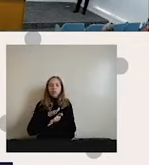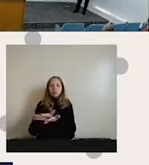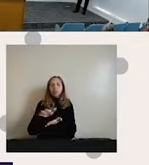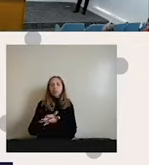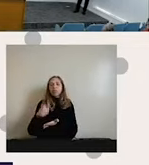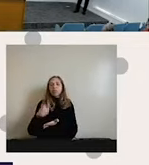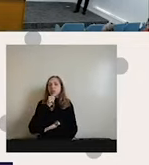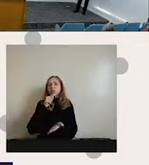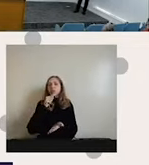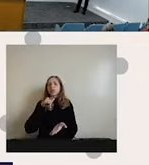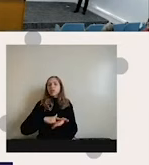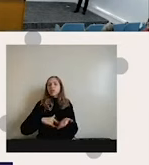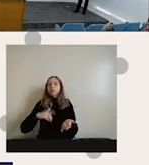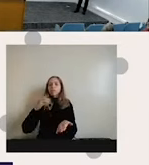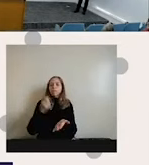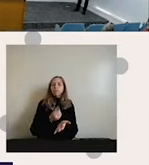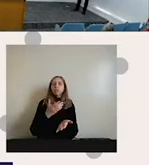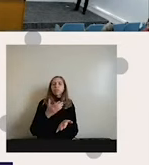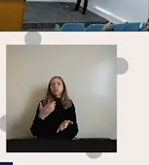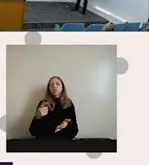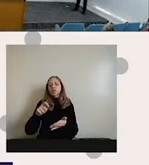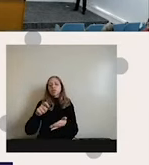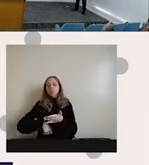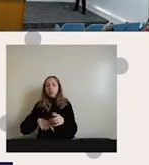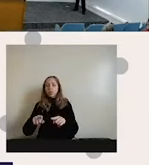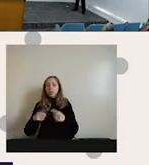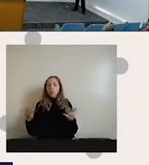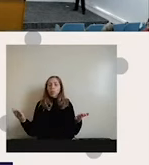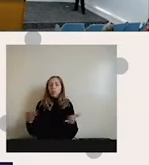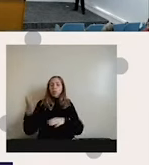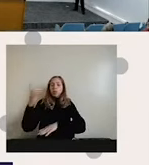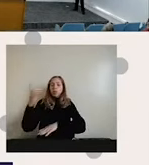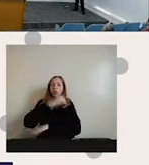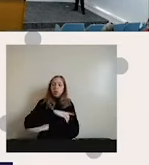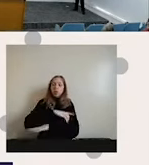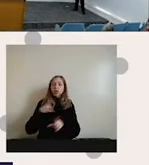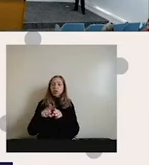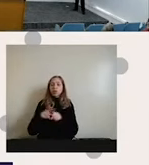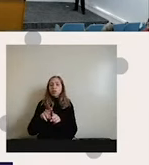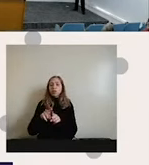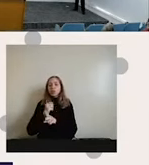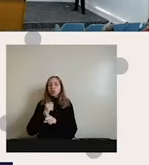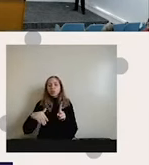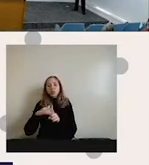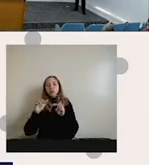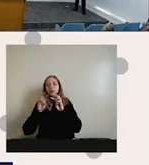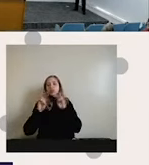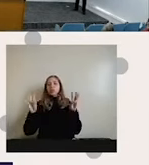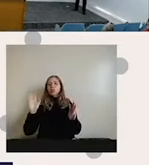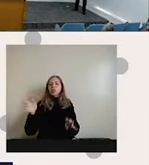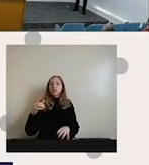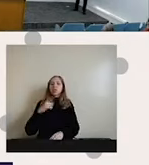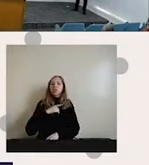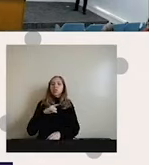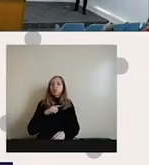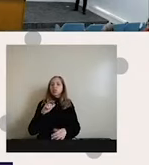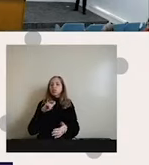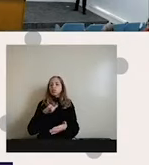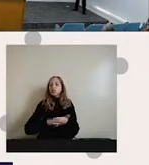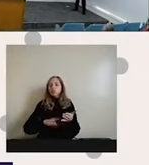assinatura. E, hoje em dia, pelo e-social, pelo site do INSS, já sai esse documento que tem lá a chancela e é